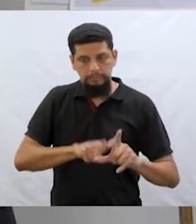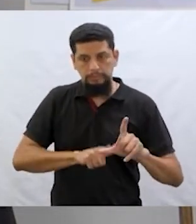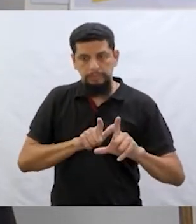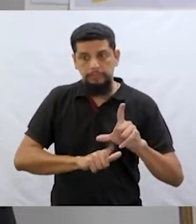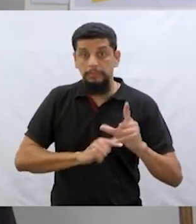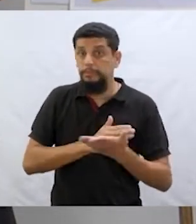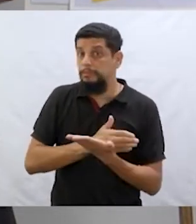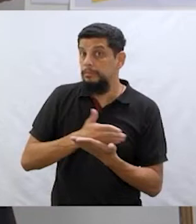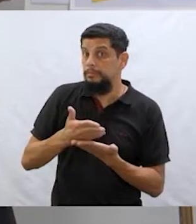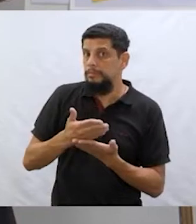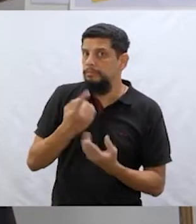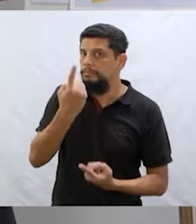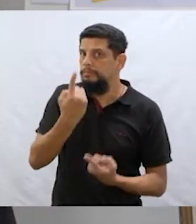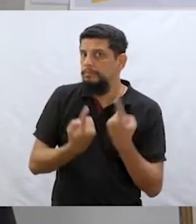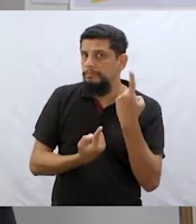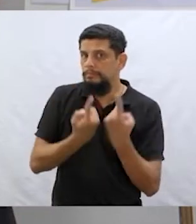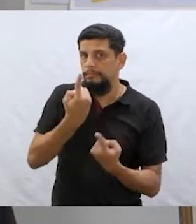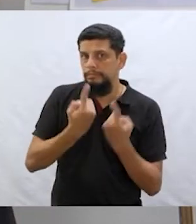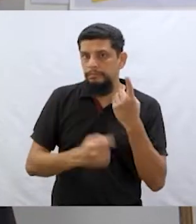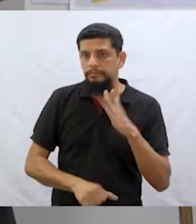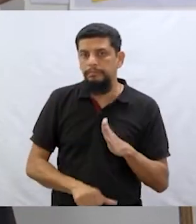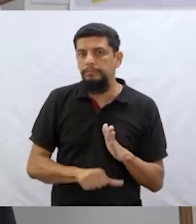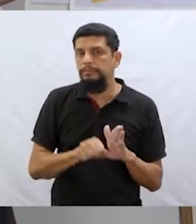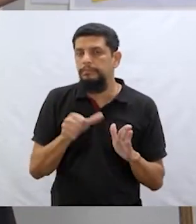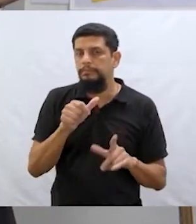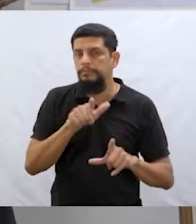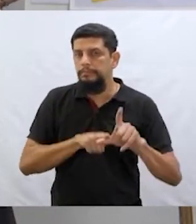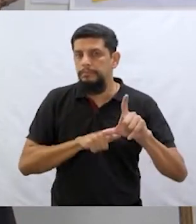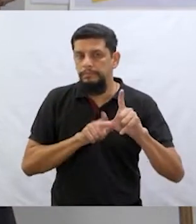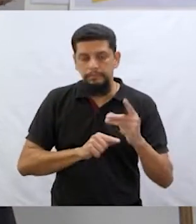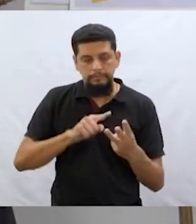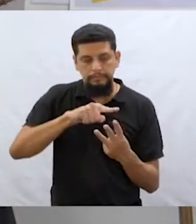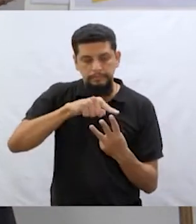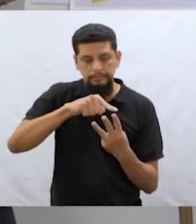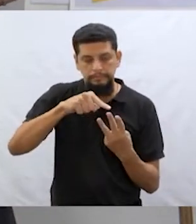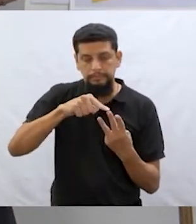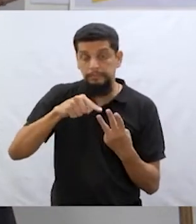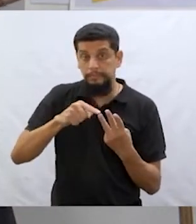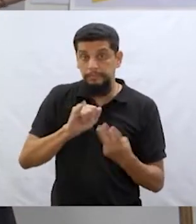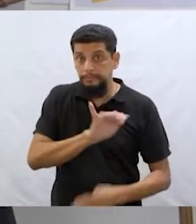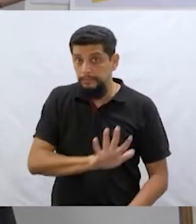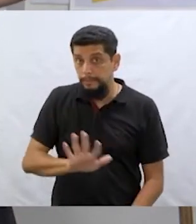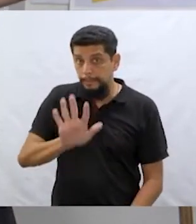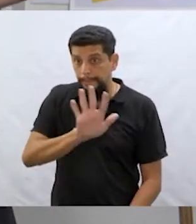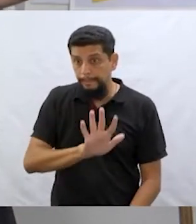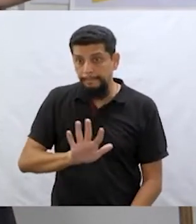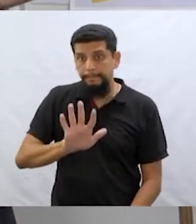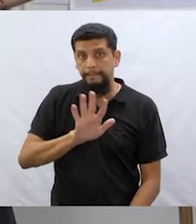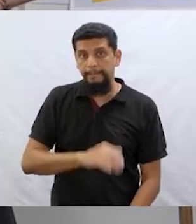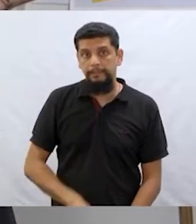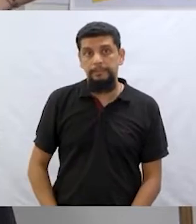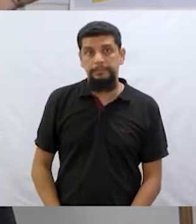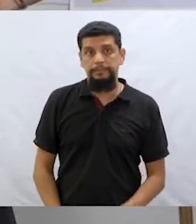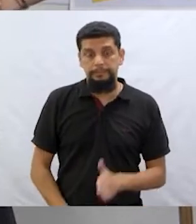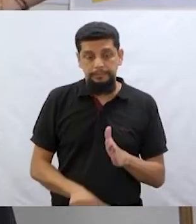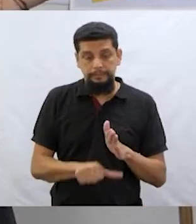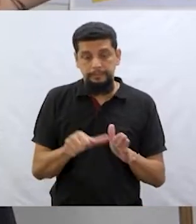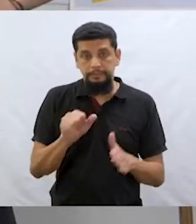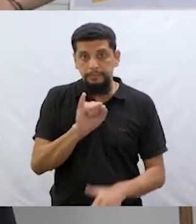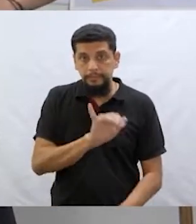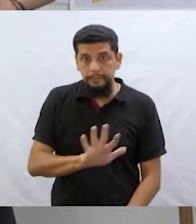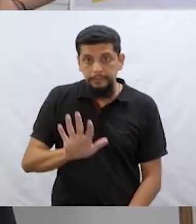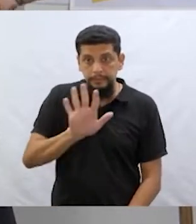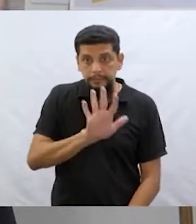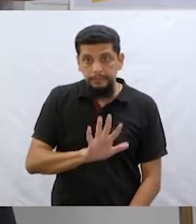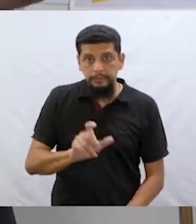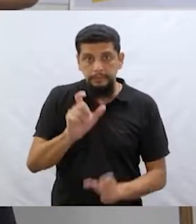letra inicial. Qual é mesmo, prof, a letra inicial dessas três imagens? Ali naquela primeira